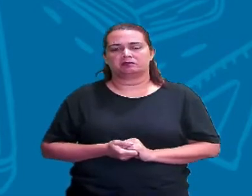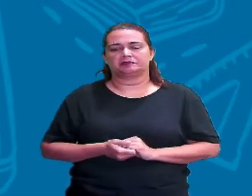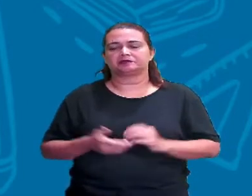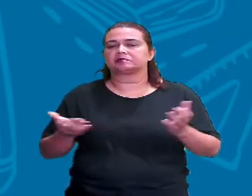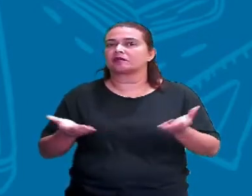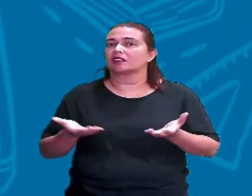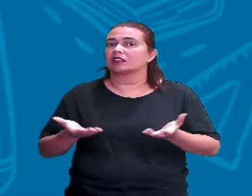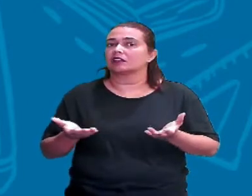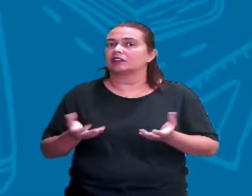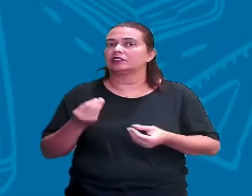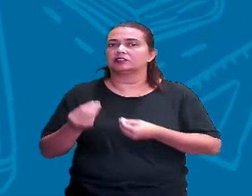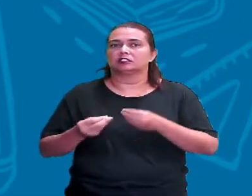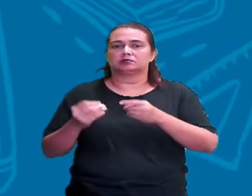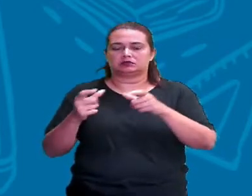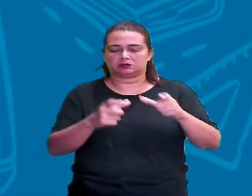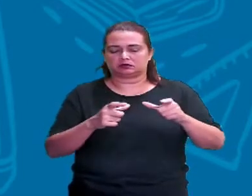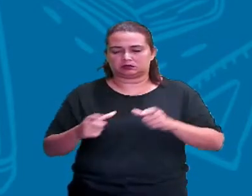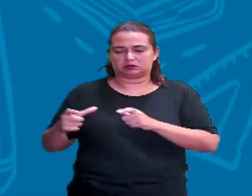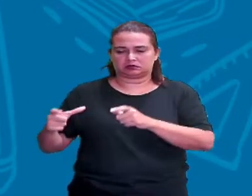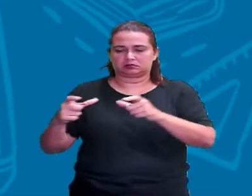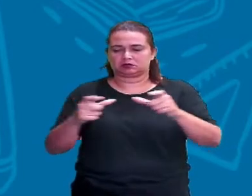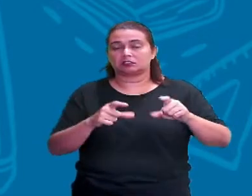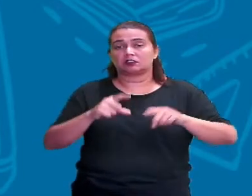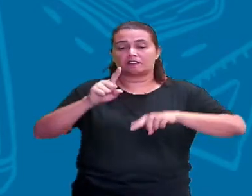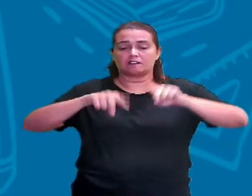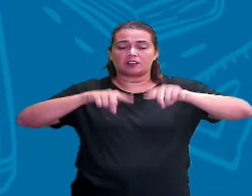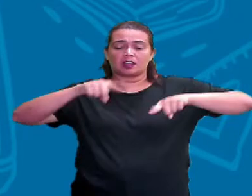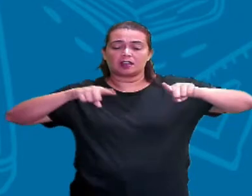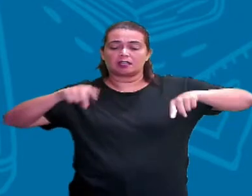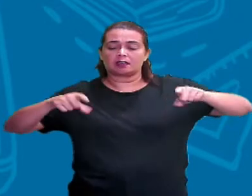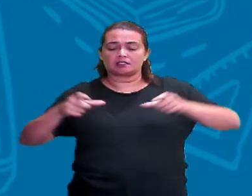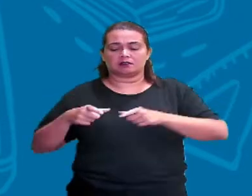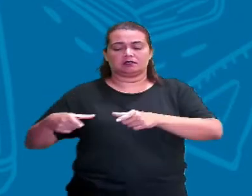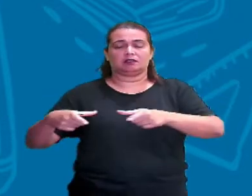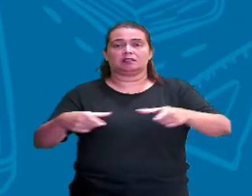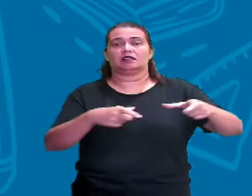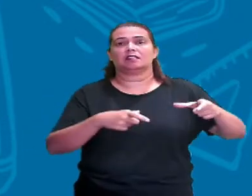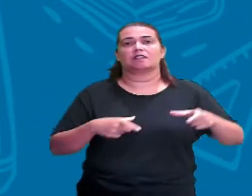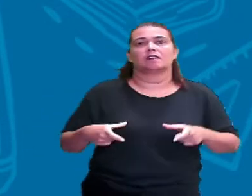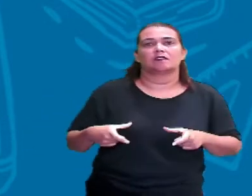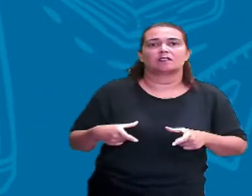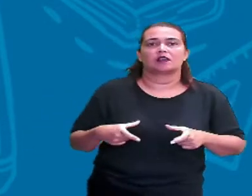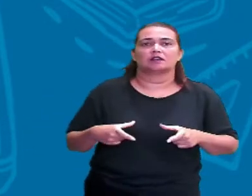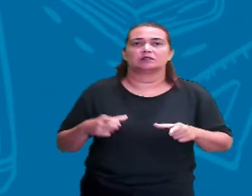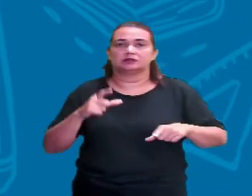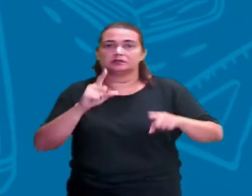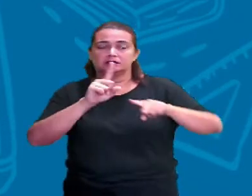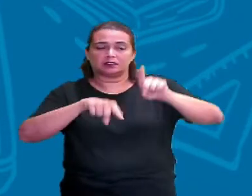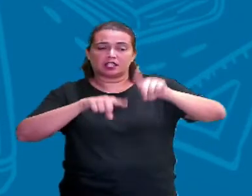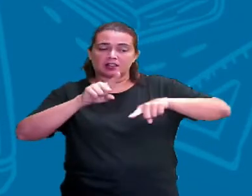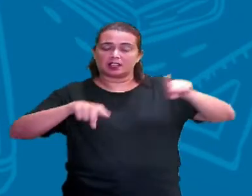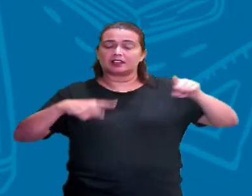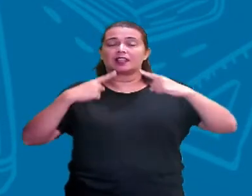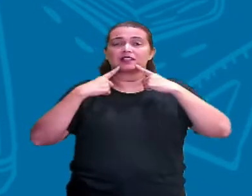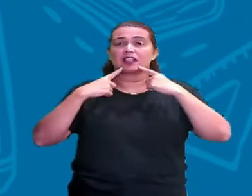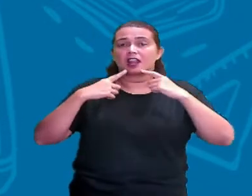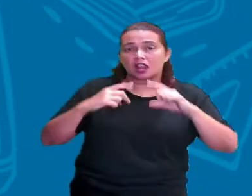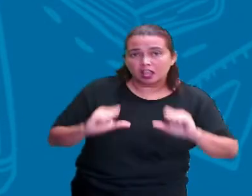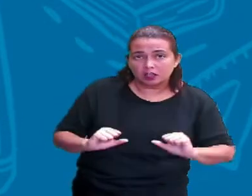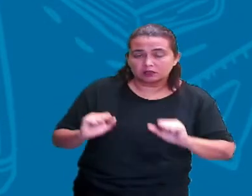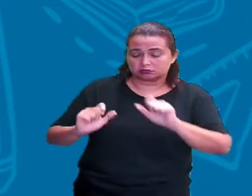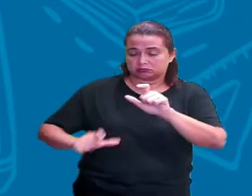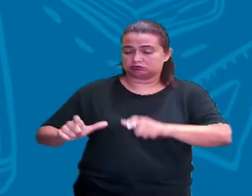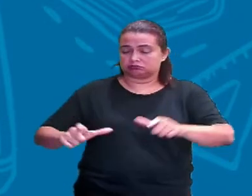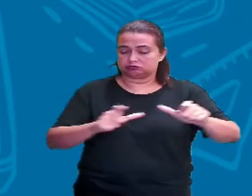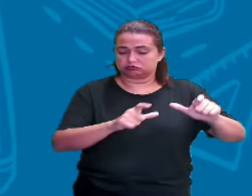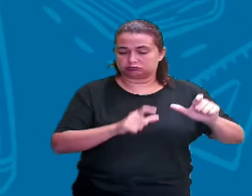pouquinho agora sobre regionalismo, né? É a variedade que agrupa termos próprios de uma região dentro do mesmo país.